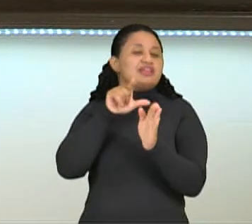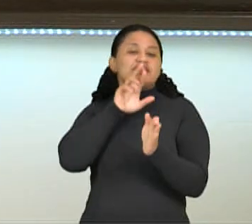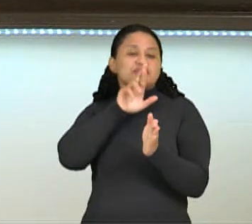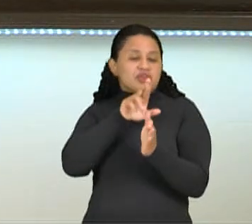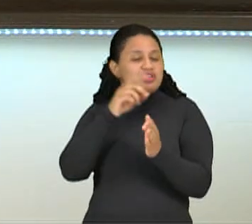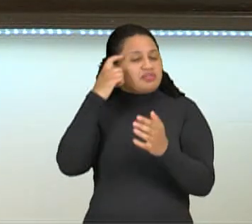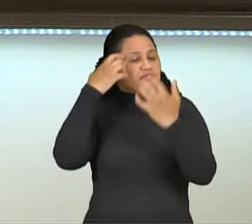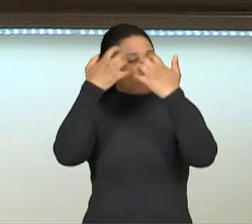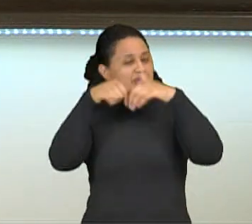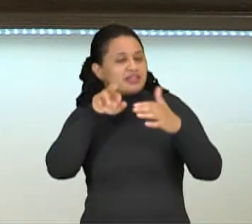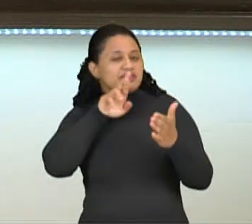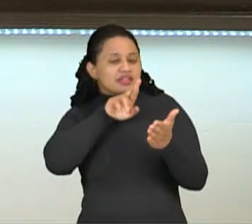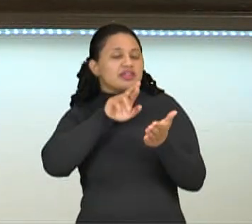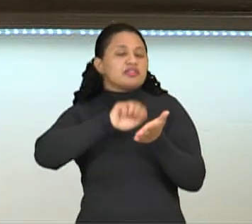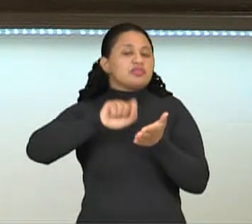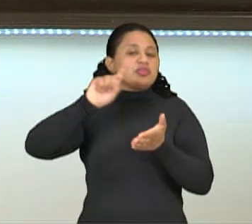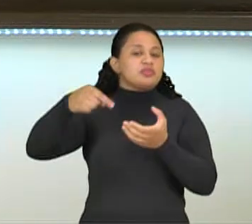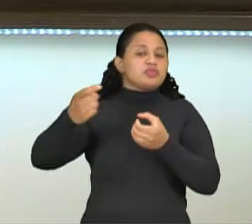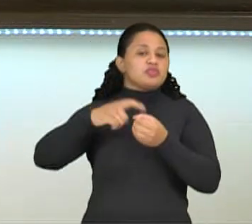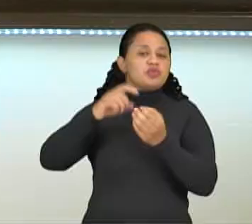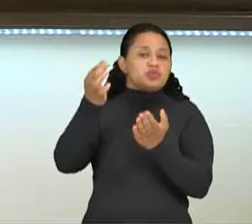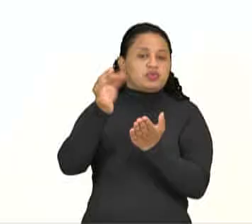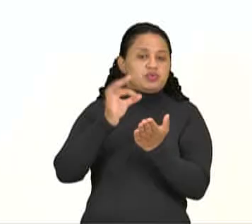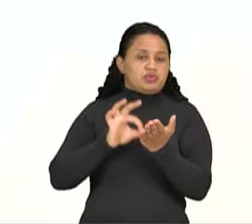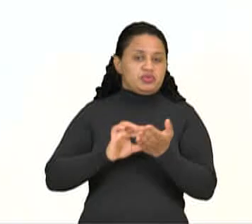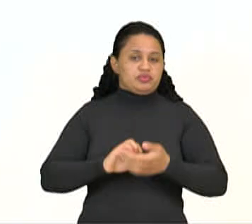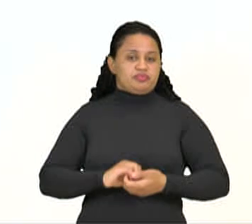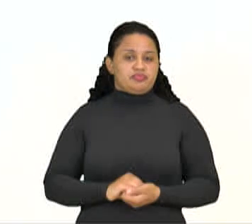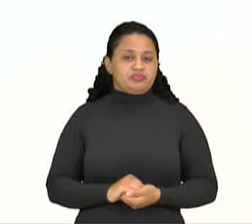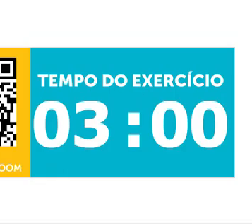aqui. Pensa, escreva e eu já volto para a gente conferir.